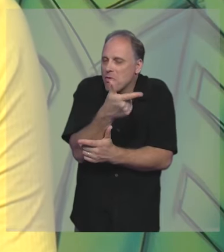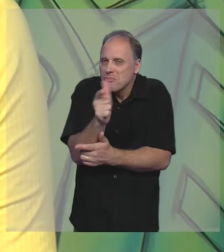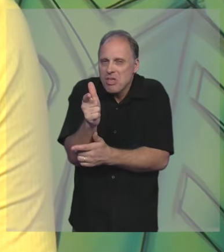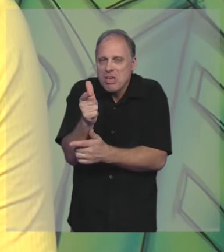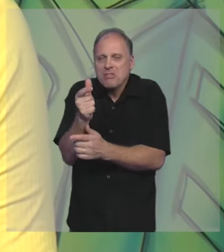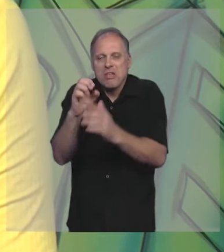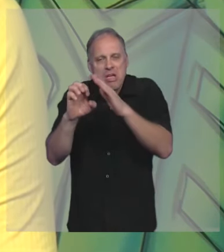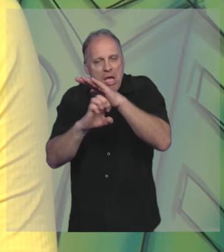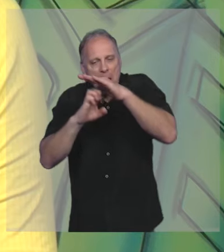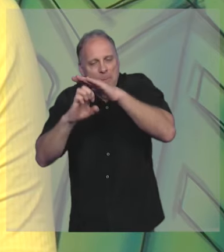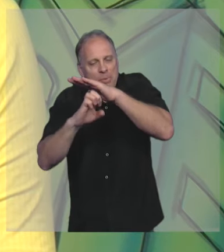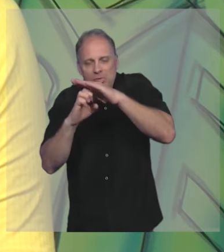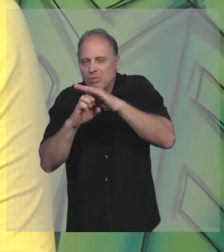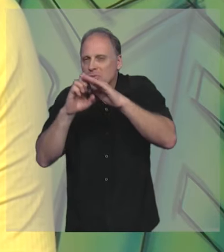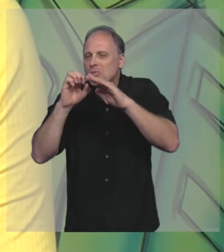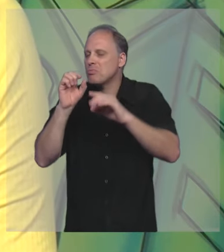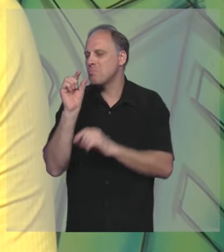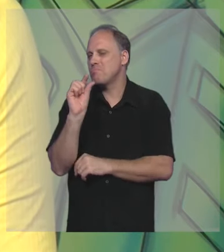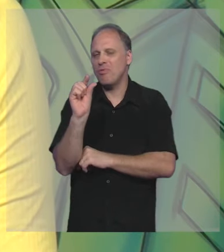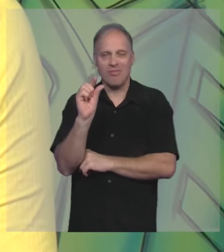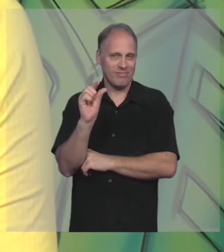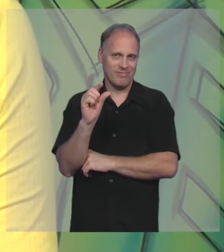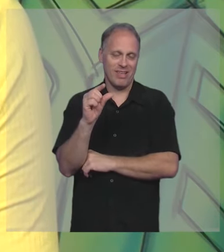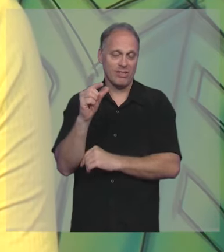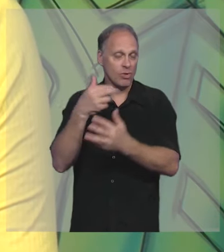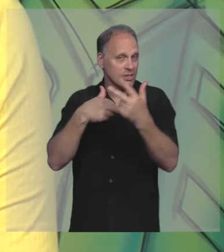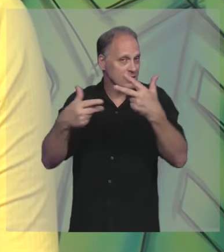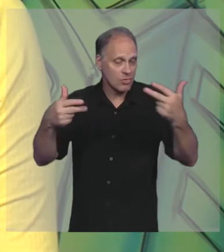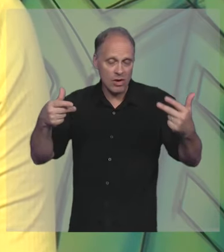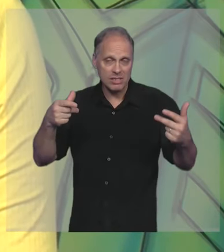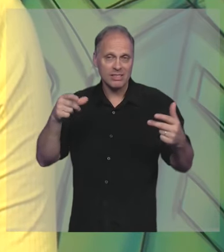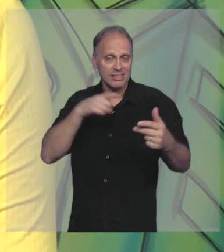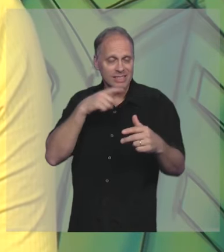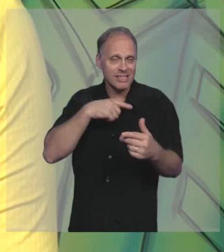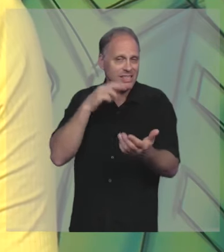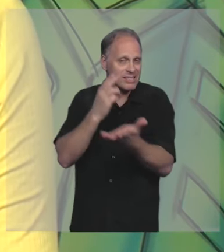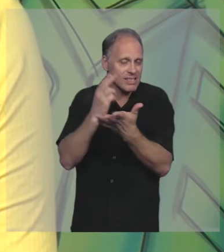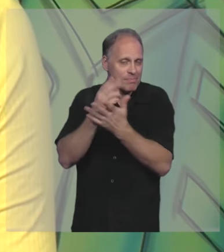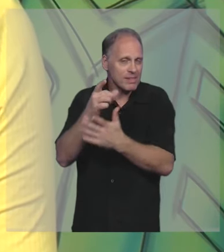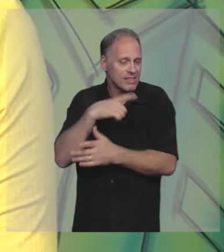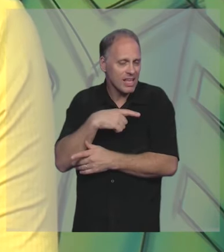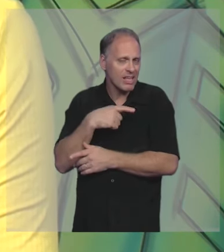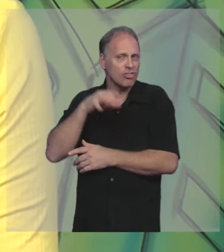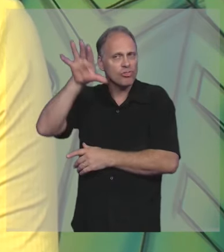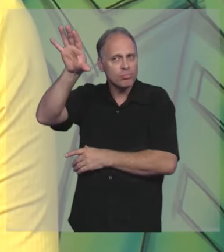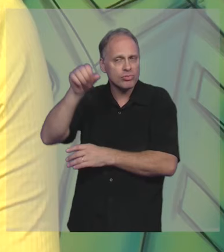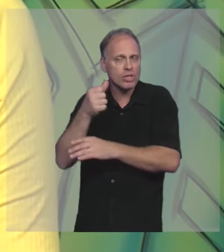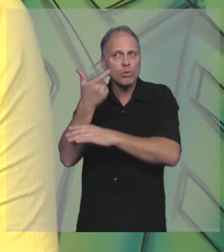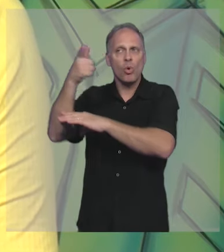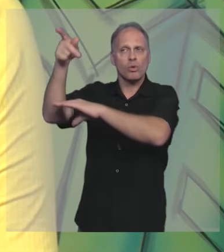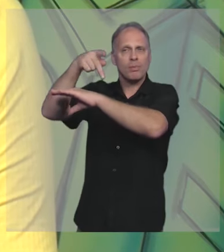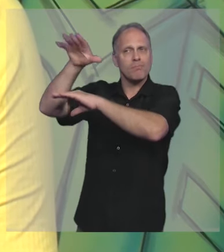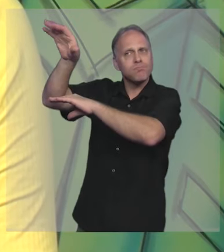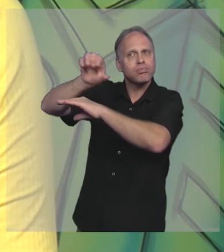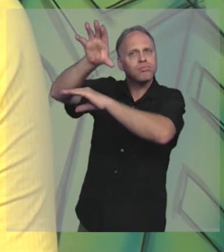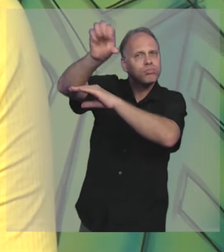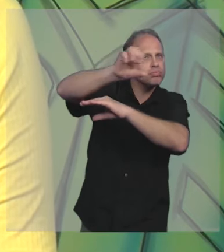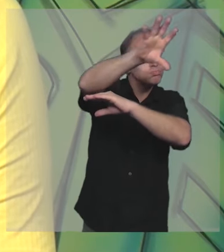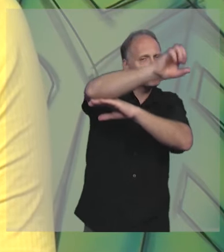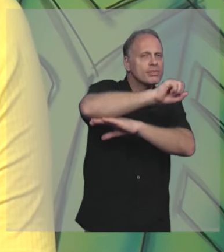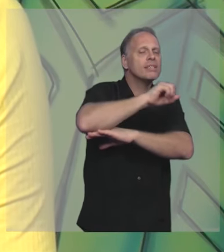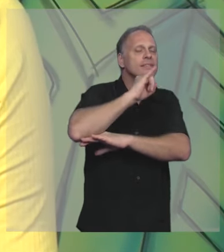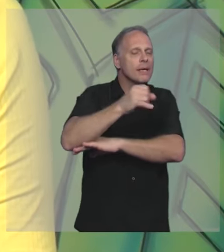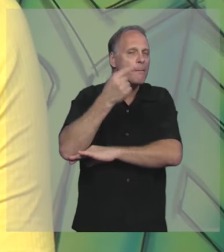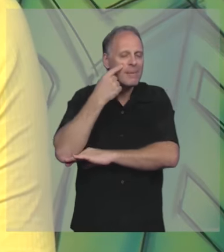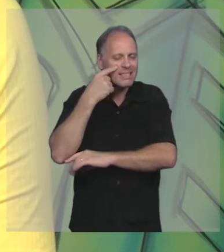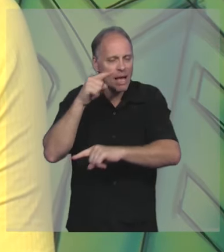de empreendedorismo. Na verdade, todas essas questões de ponta, né, a gente importa. Se tu for olhar para qualquer